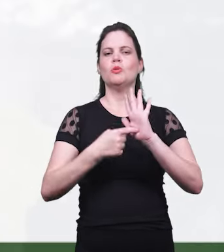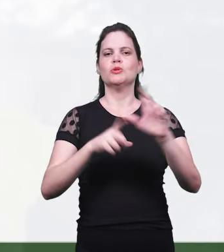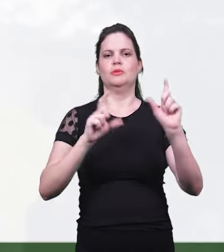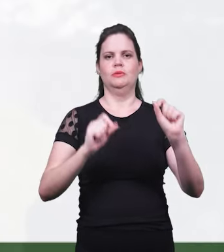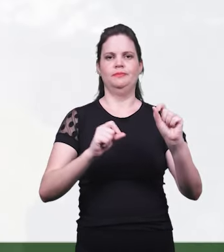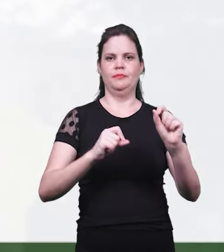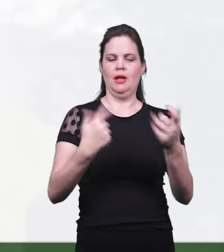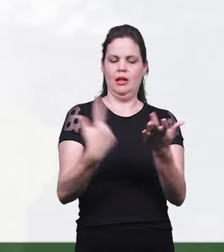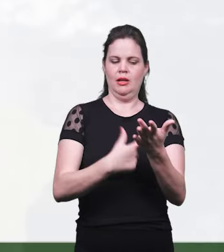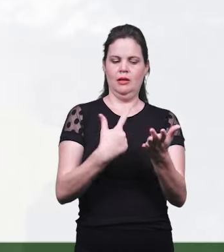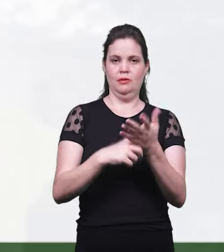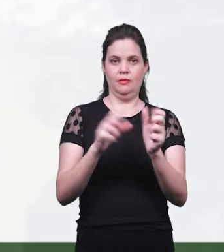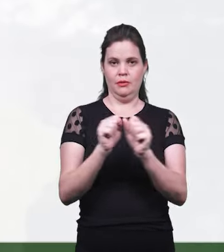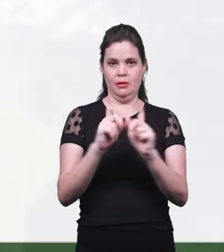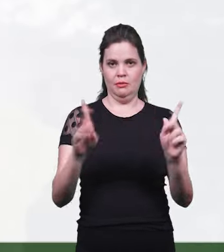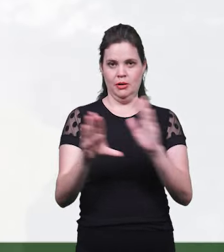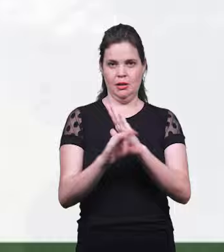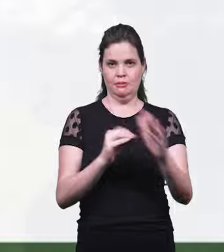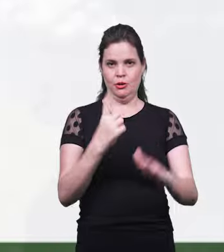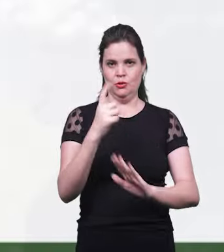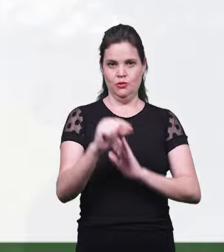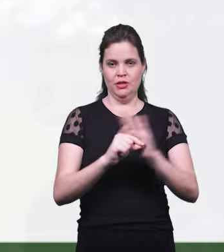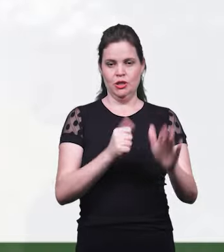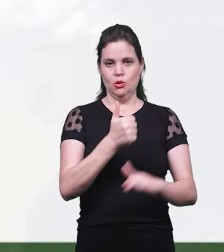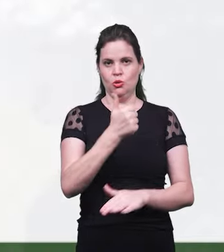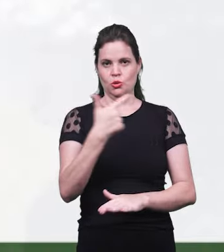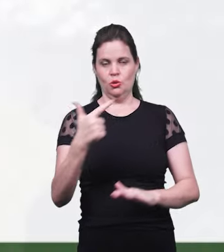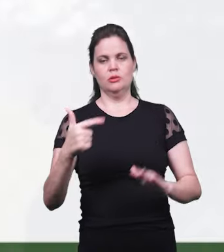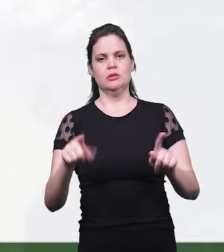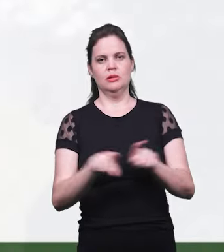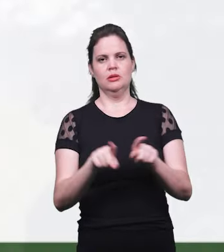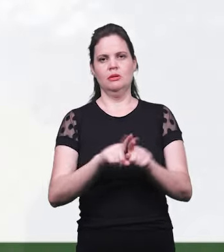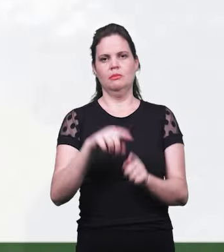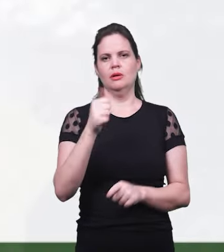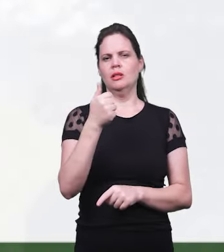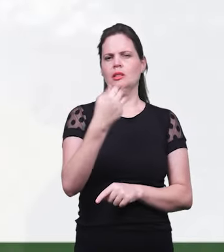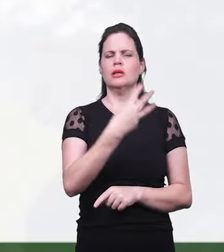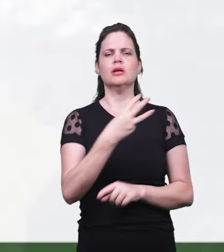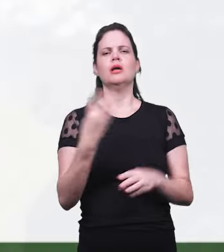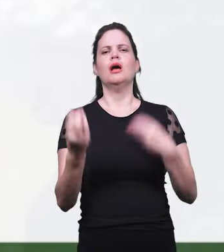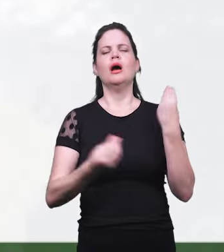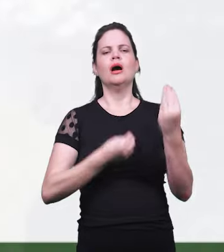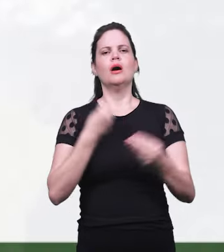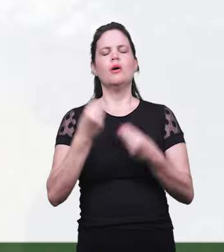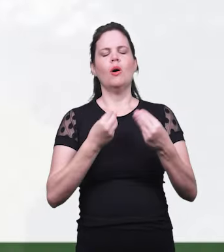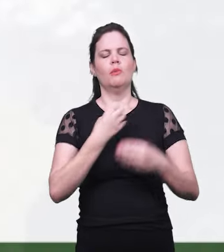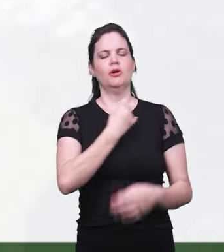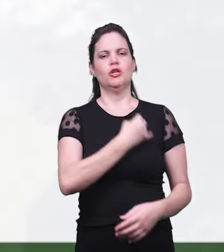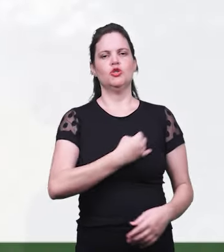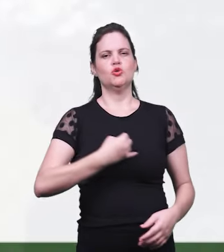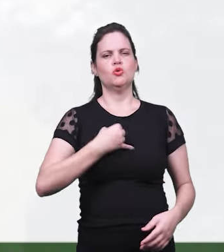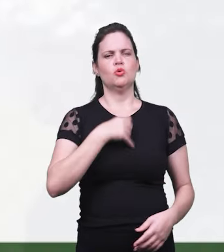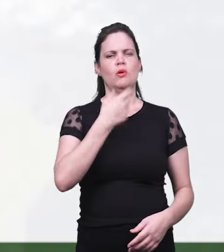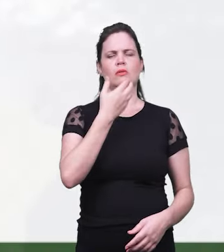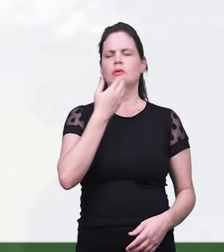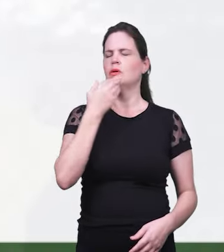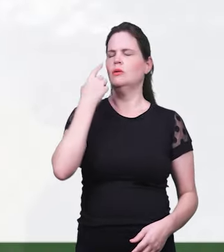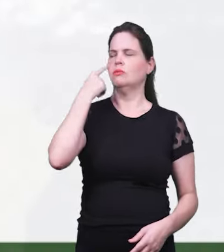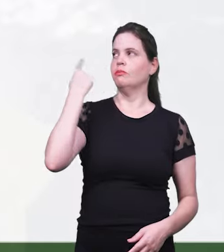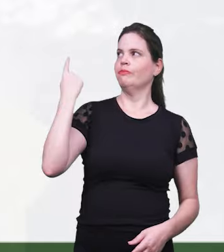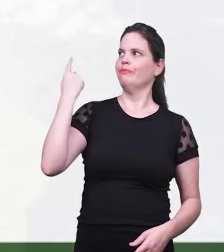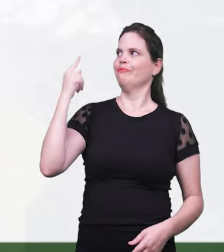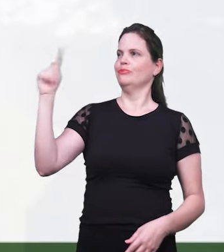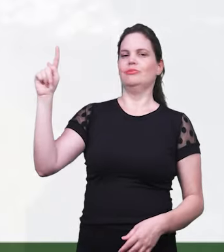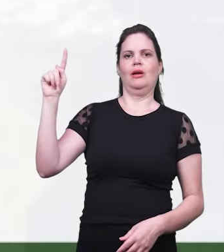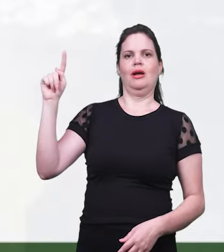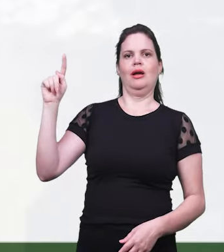1, verso 12 e 13, de que forma João identificou Jesus ao virar-se para ver quem